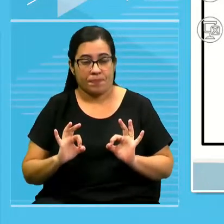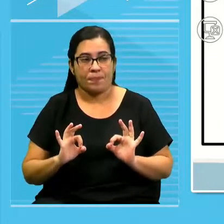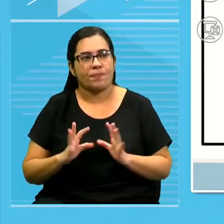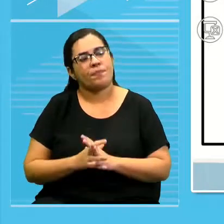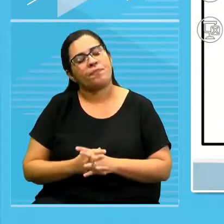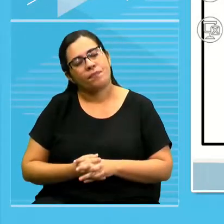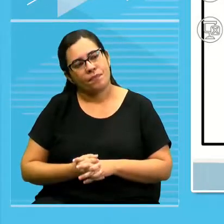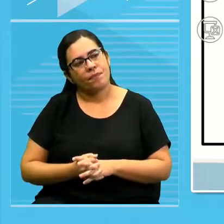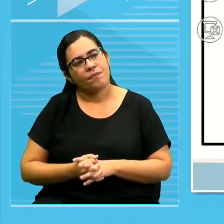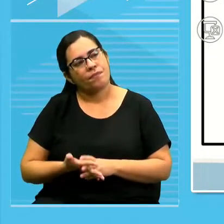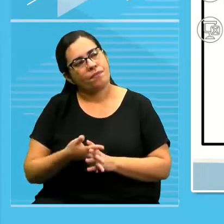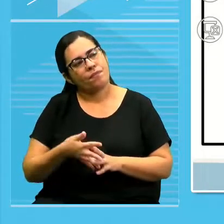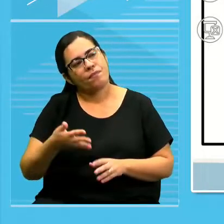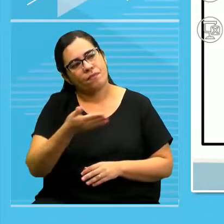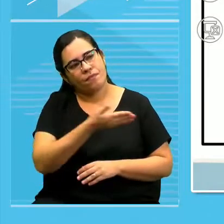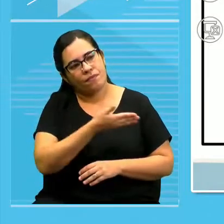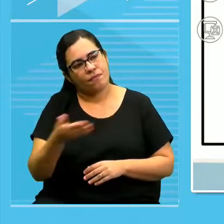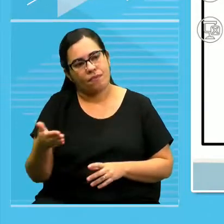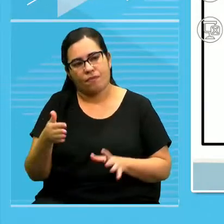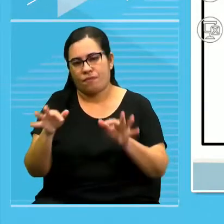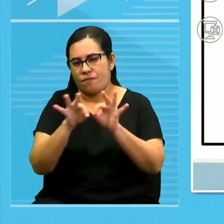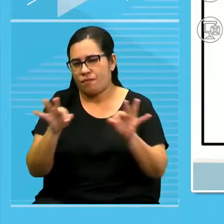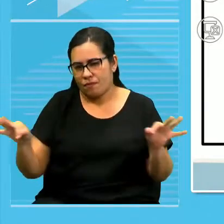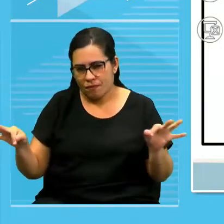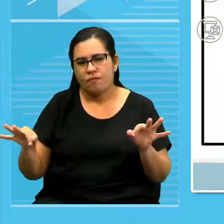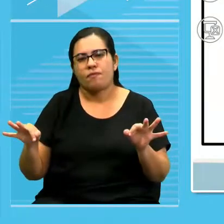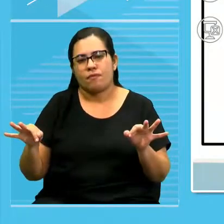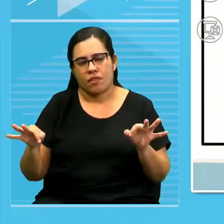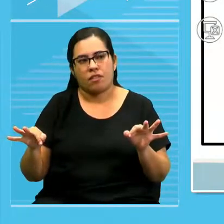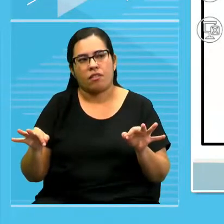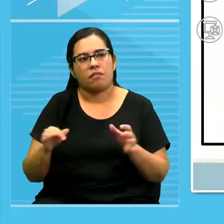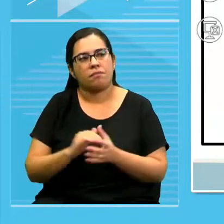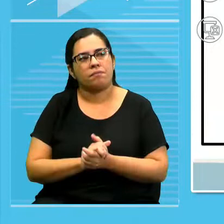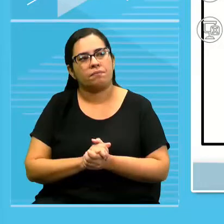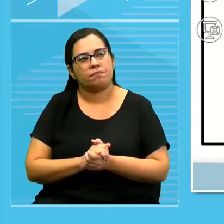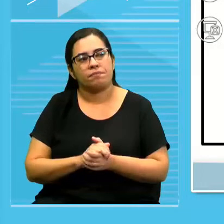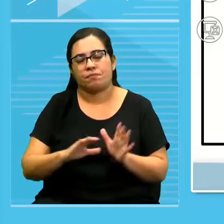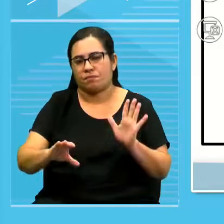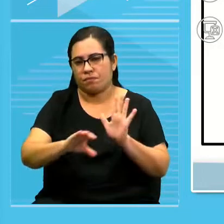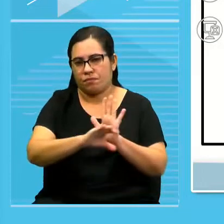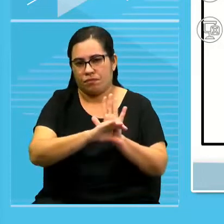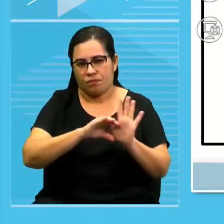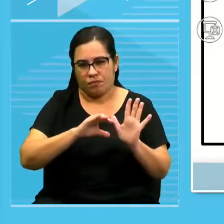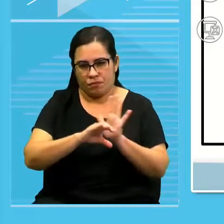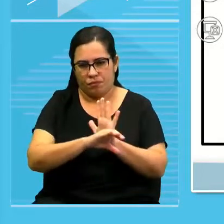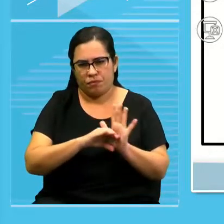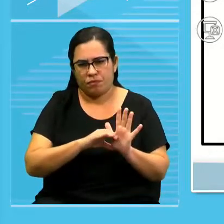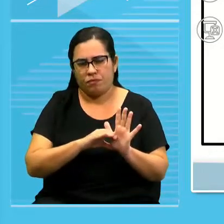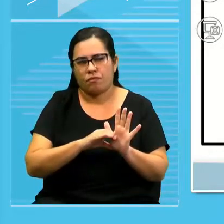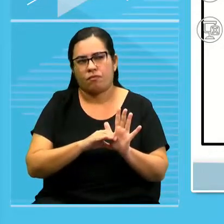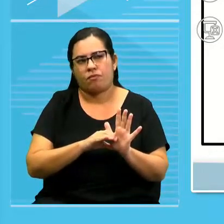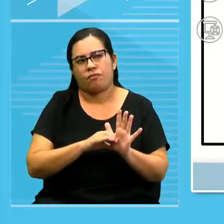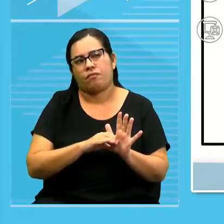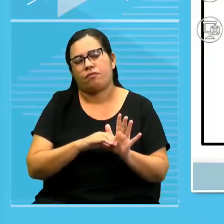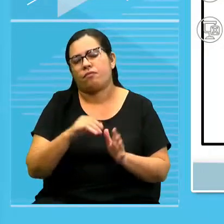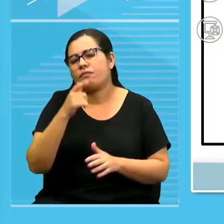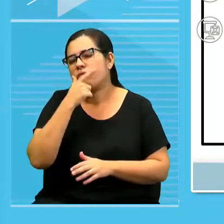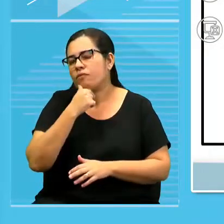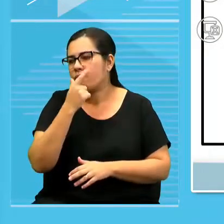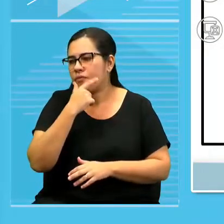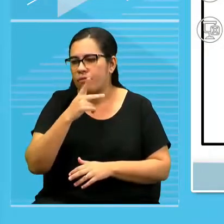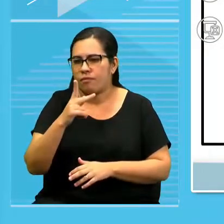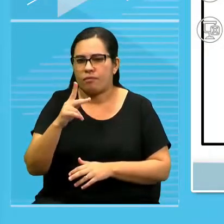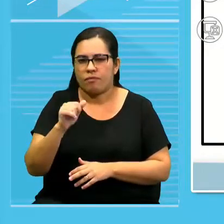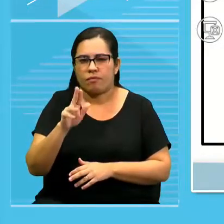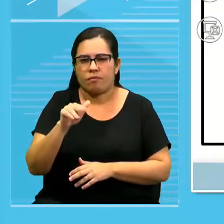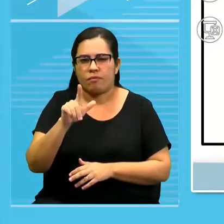essa que essa frase do é um parágrafo do Paulo Freire lá em parágrafo